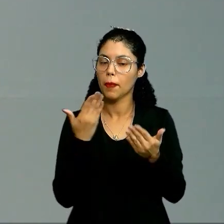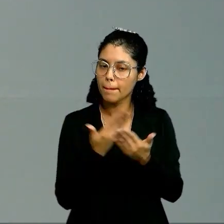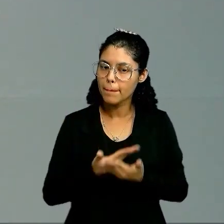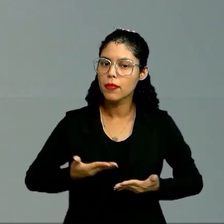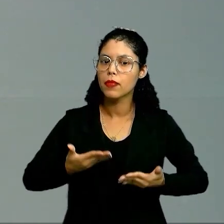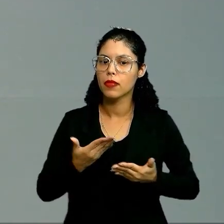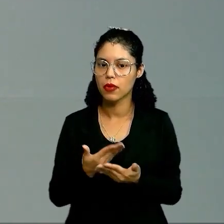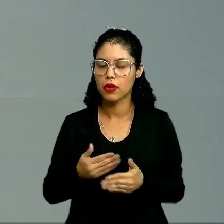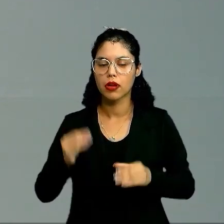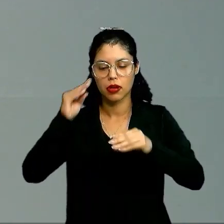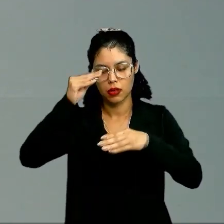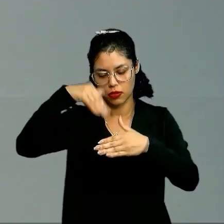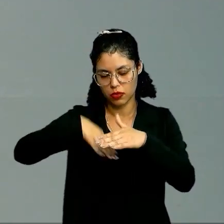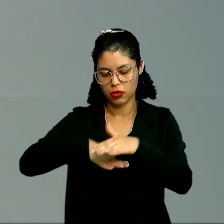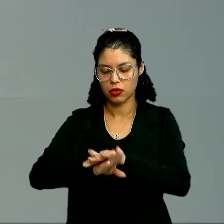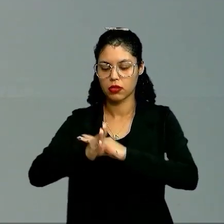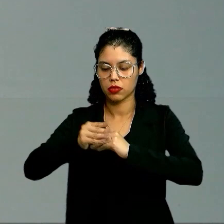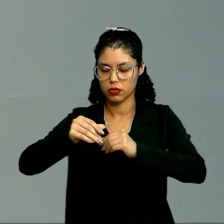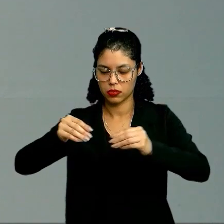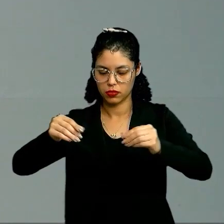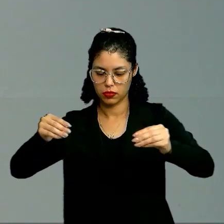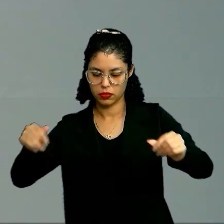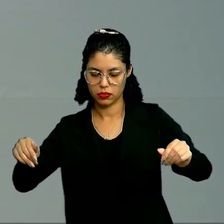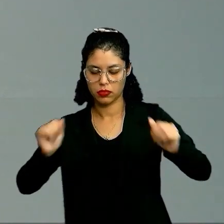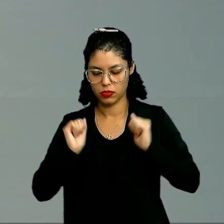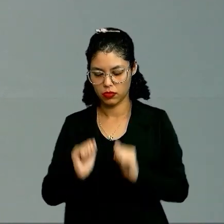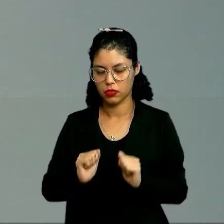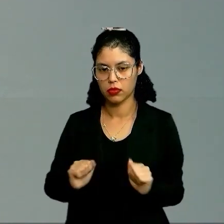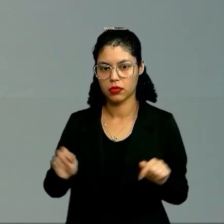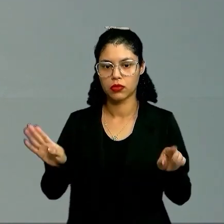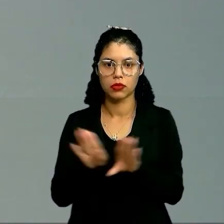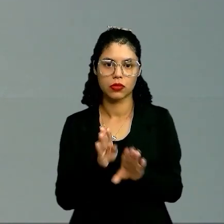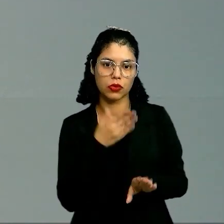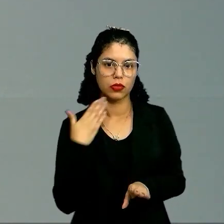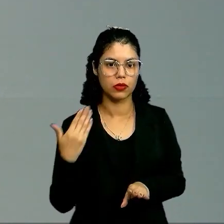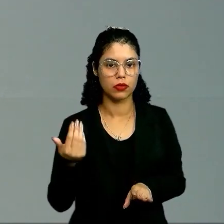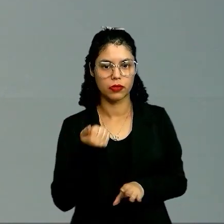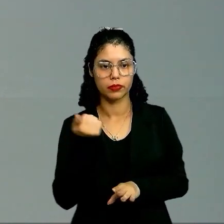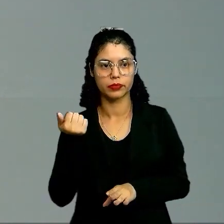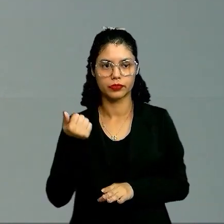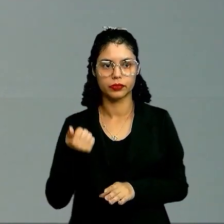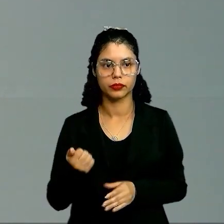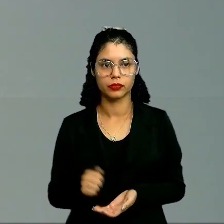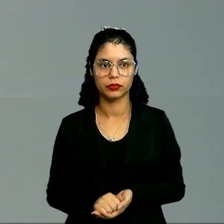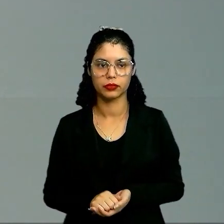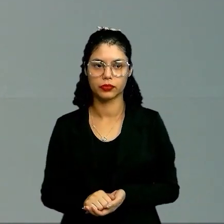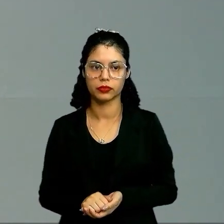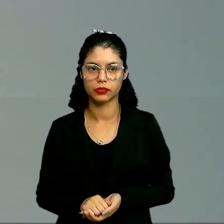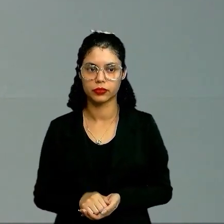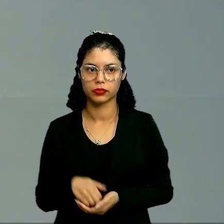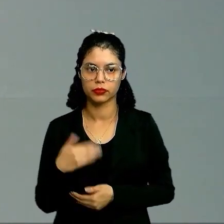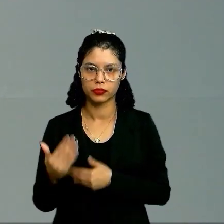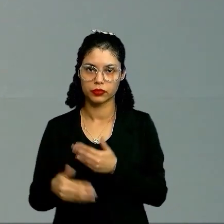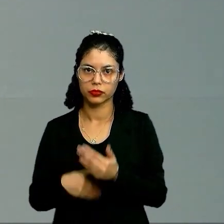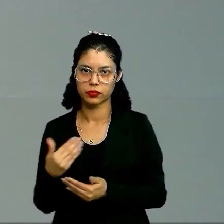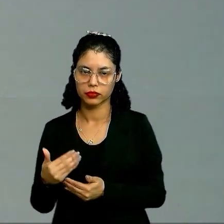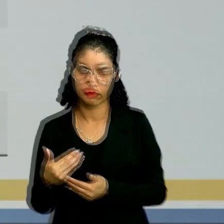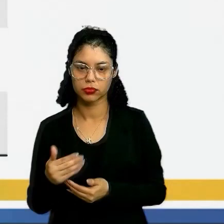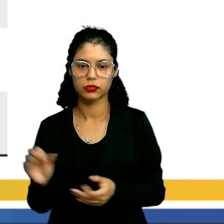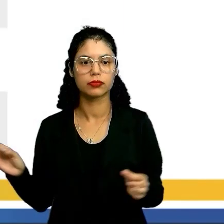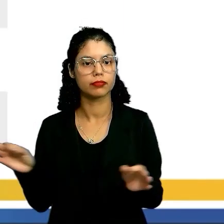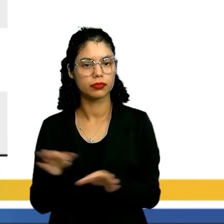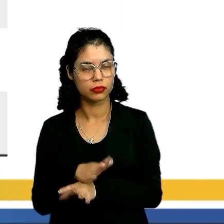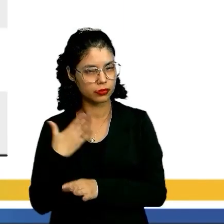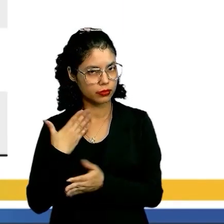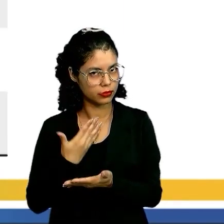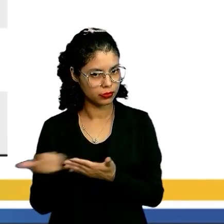preparar a semente, guardar a semente ali, para que ela esteja no ambiente mais apropriado para ela se desenvolver. Então, ele acaba entrando